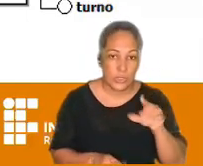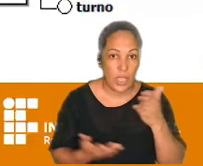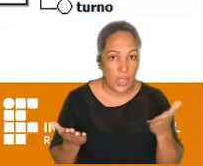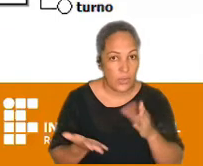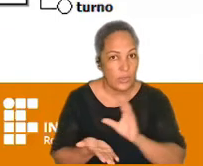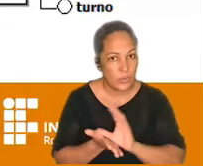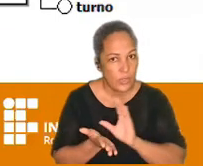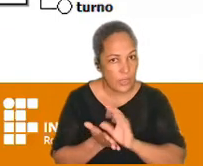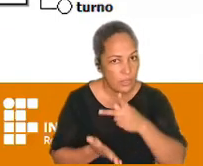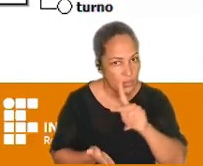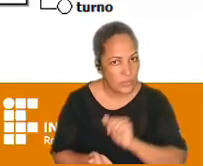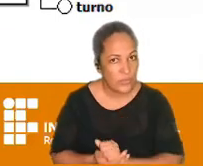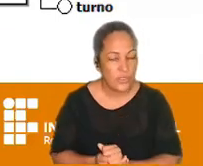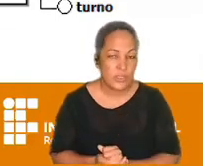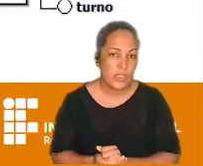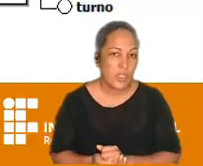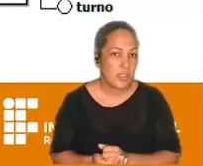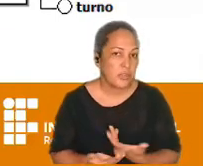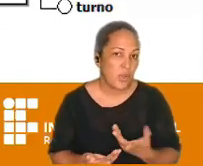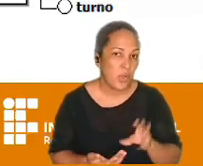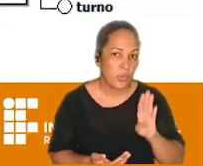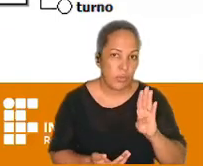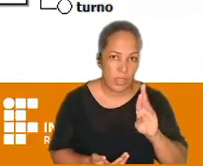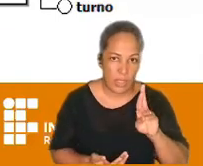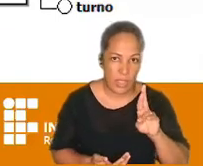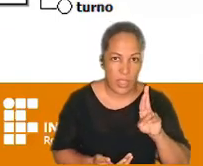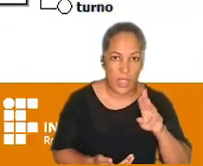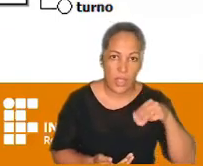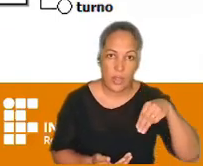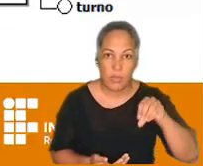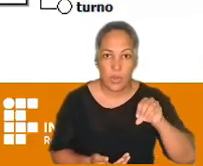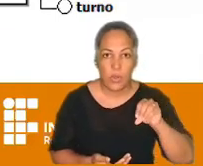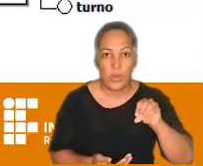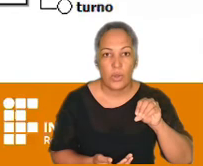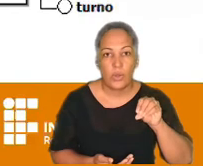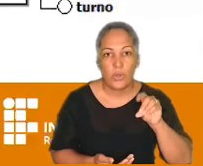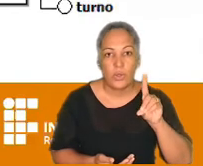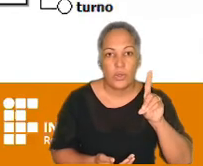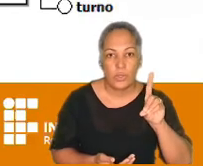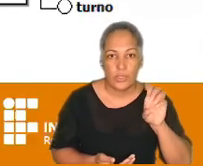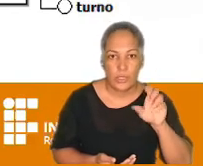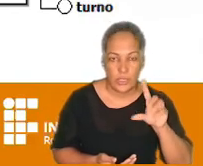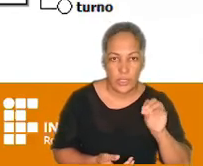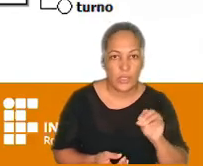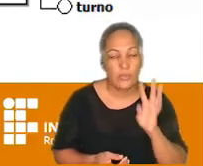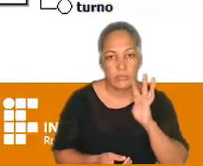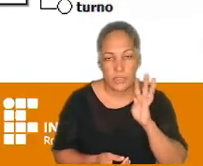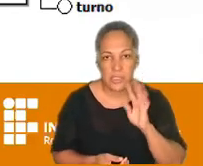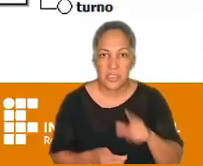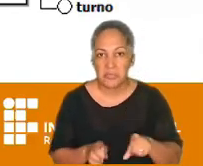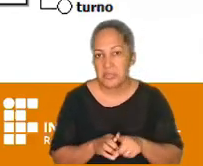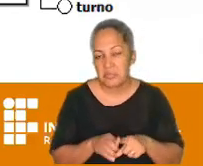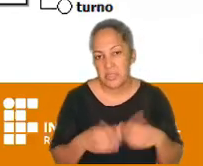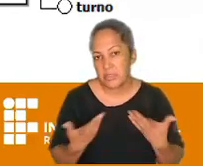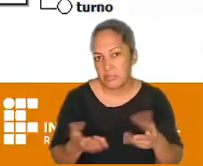no caderninho de vocês aí, ou até mesmo no BR Modelo, se vocês quiserem, podem já fazer no BR Modelo, né? Fica bem legal,